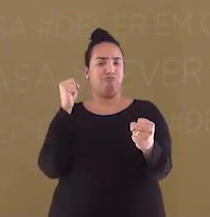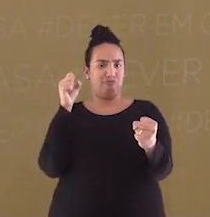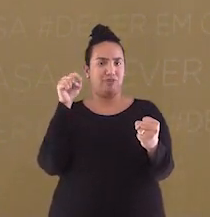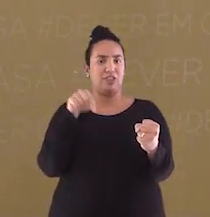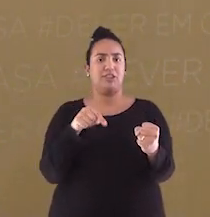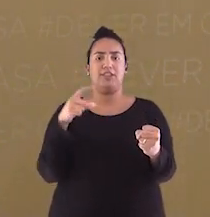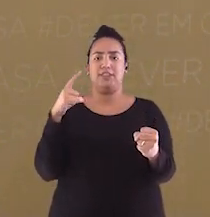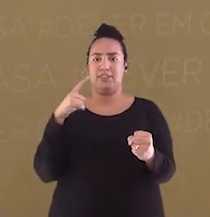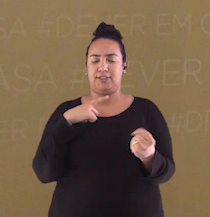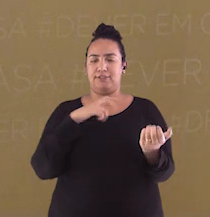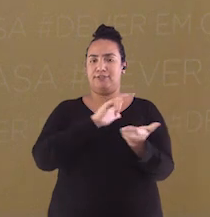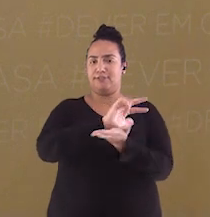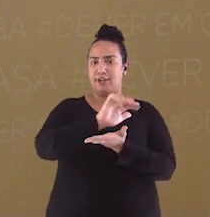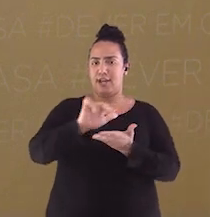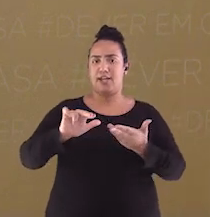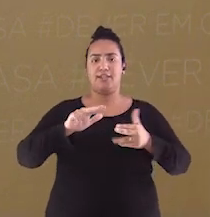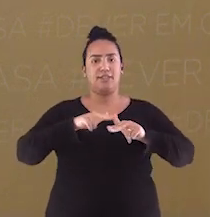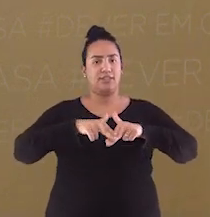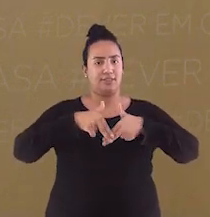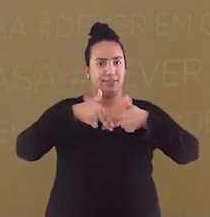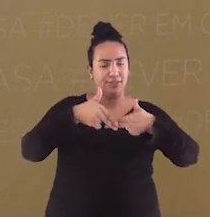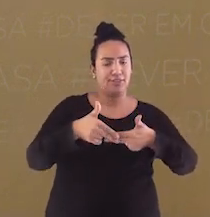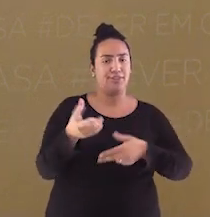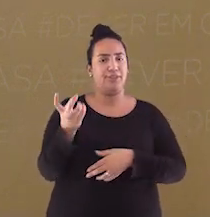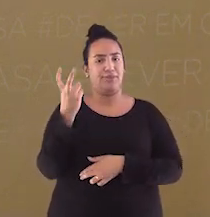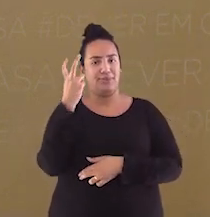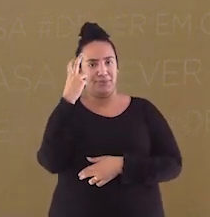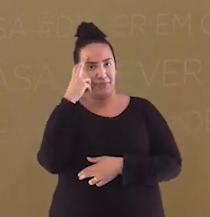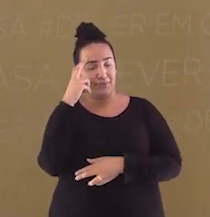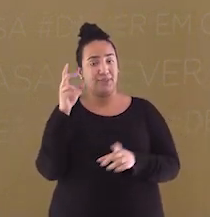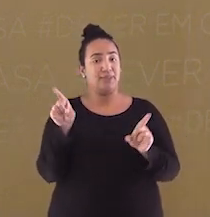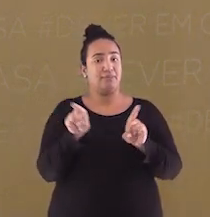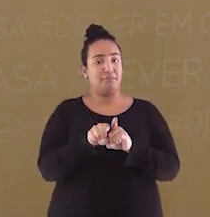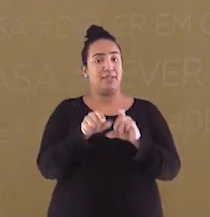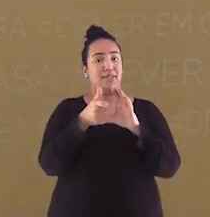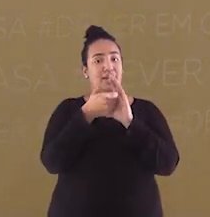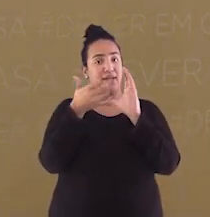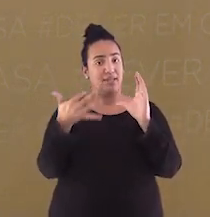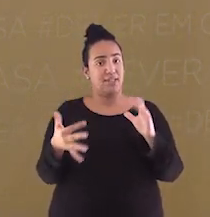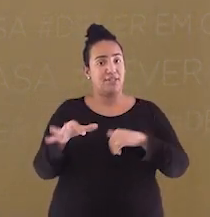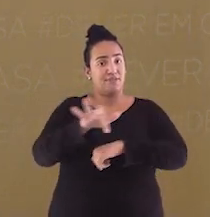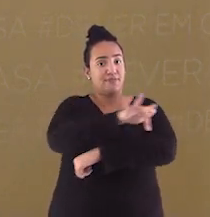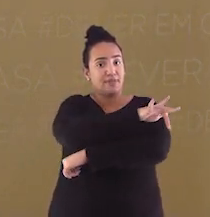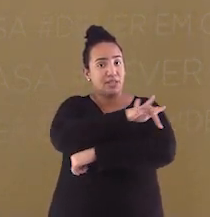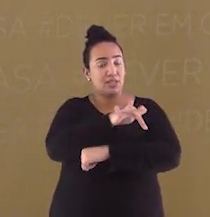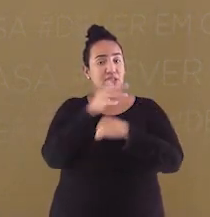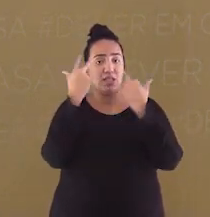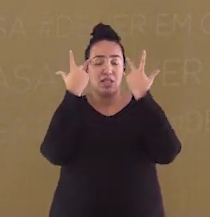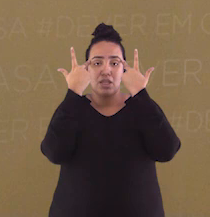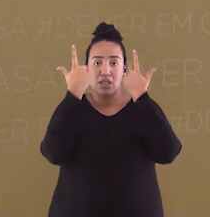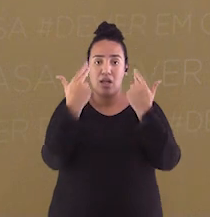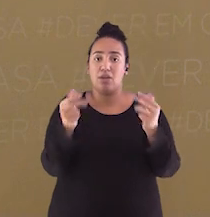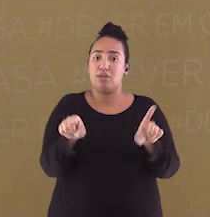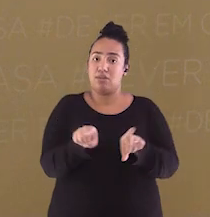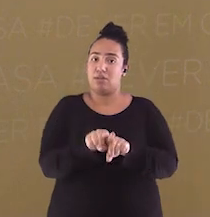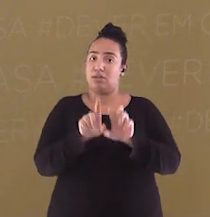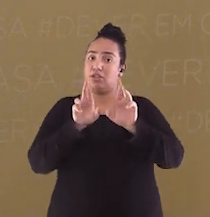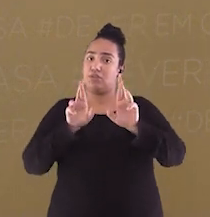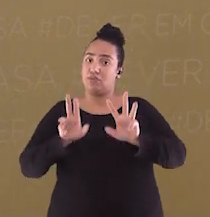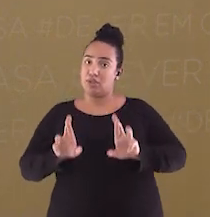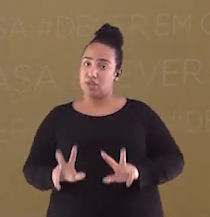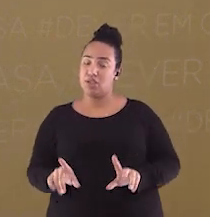diversidade étnica, cultural, além de diferentes aspectos físicos e naturais que se diferenciam e